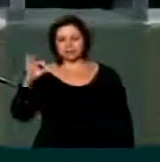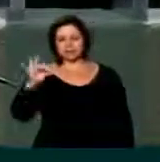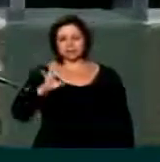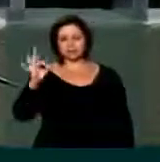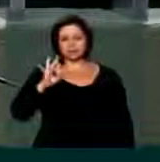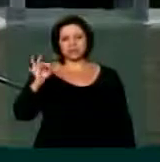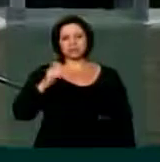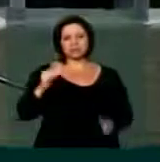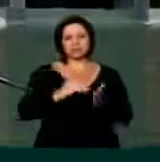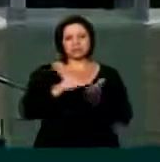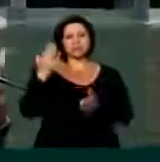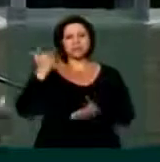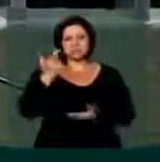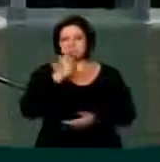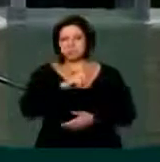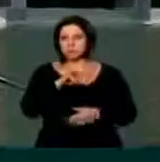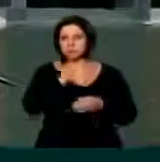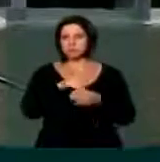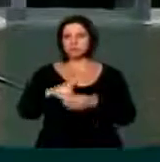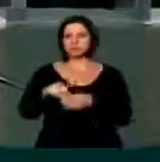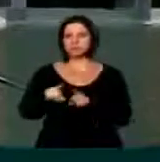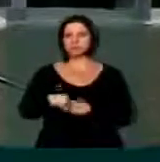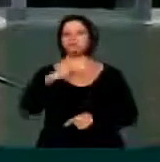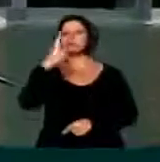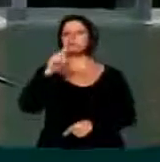3,33% na última hora e